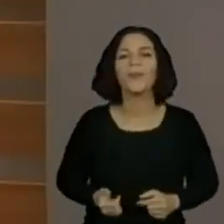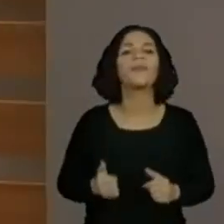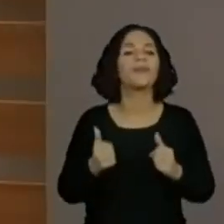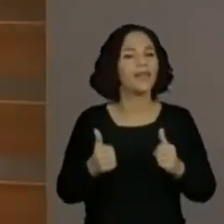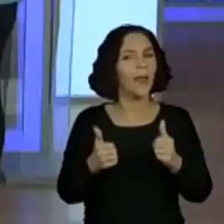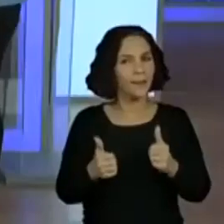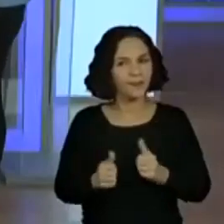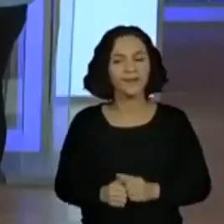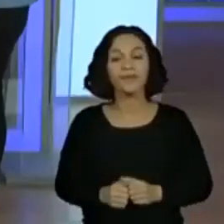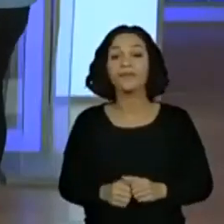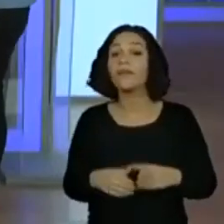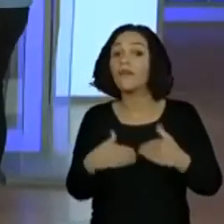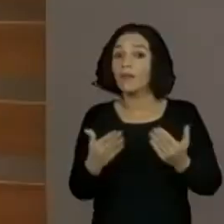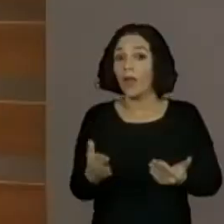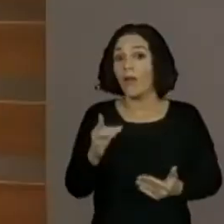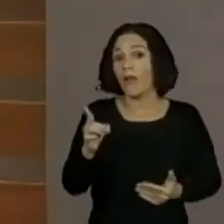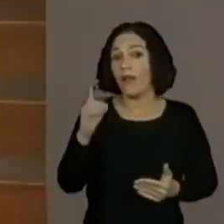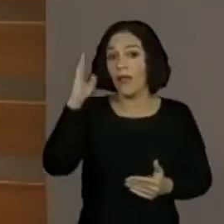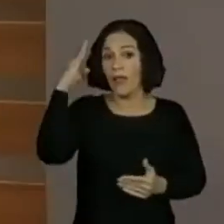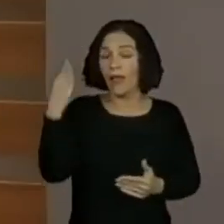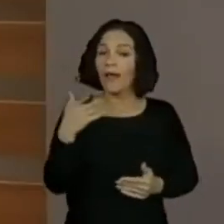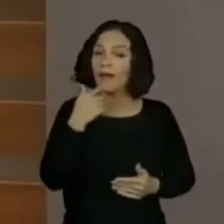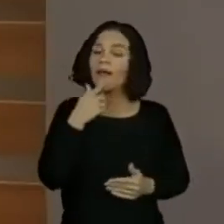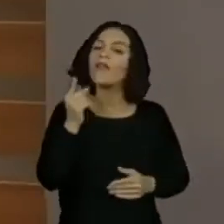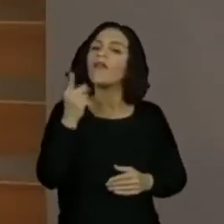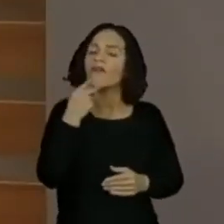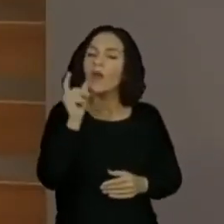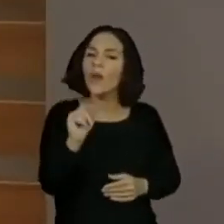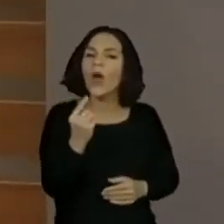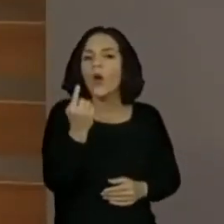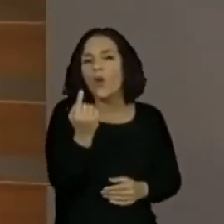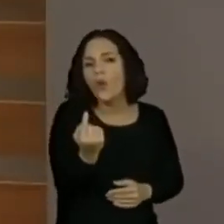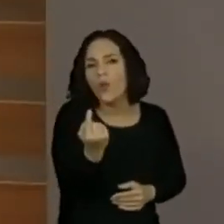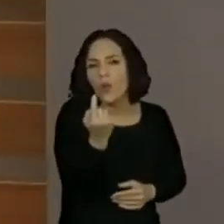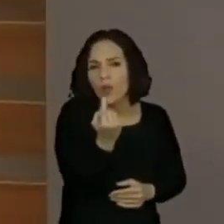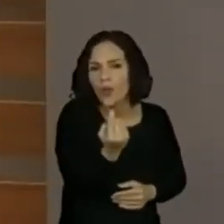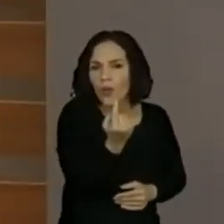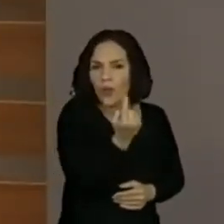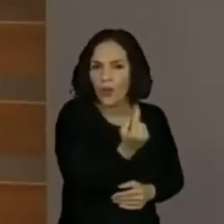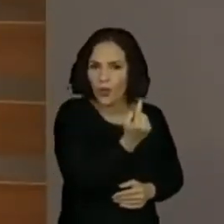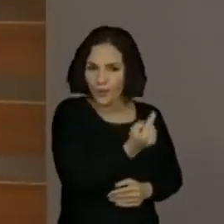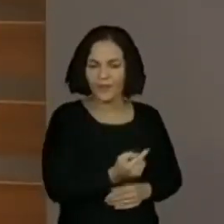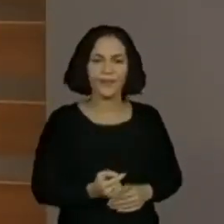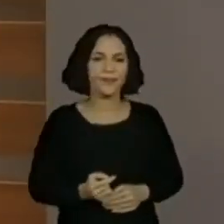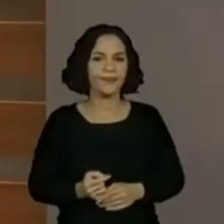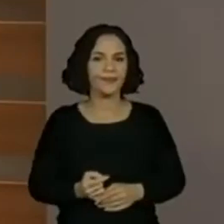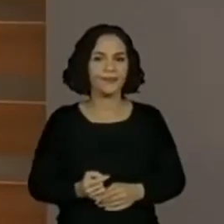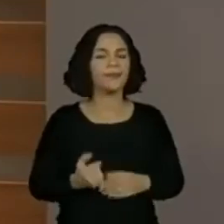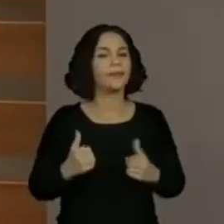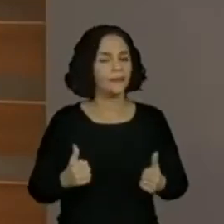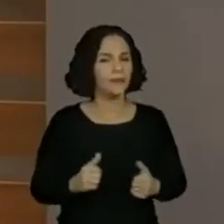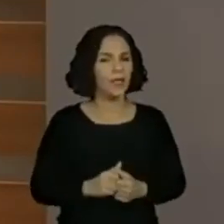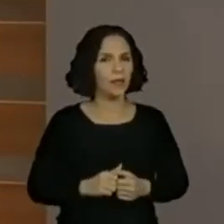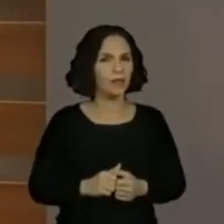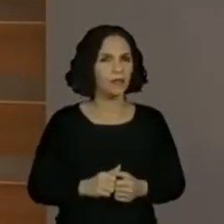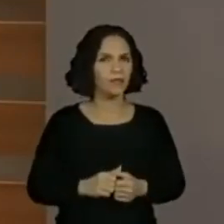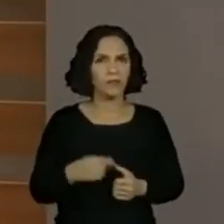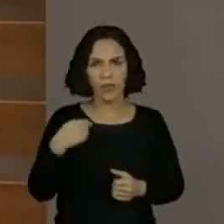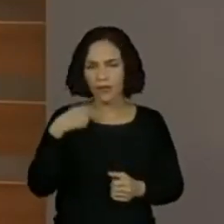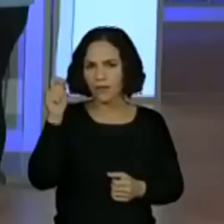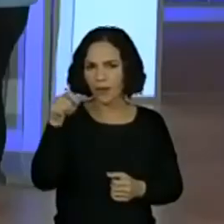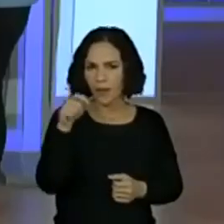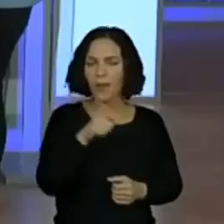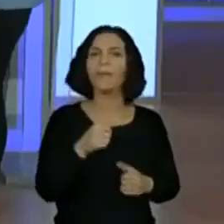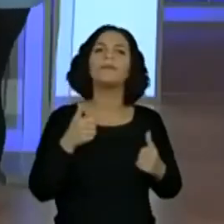Então a professora Kelly sugeriu que a gente fizesse a contagem usando a estratégia de contar de um em um. Faço alguma marcação?